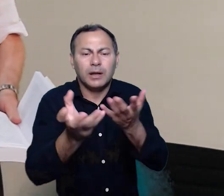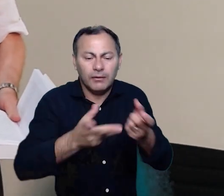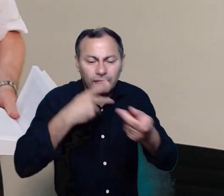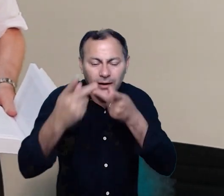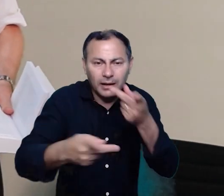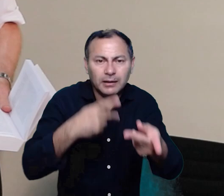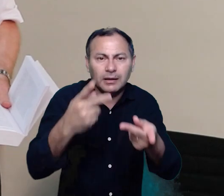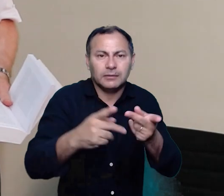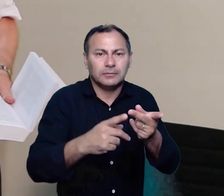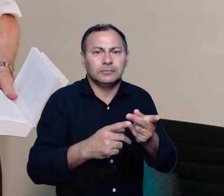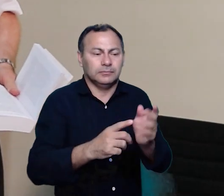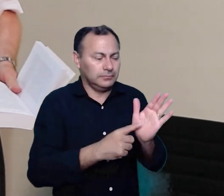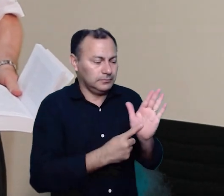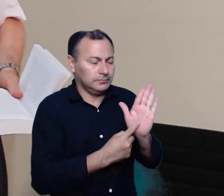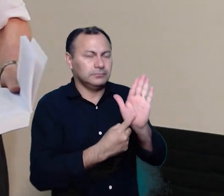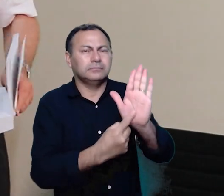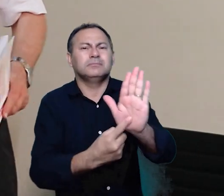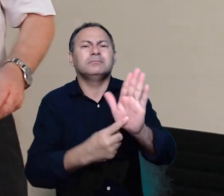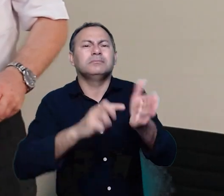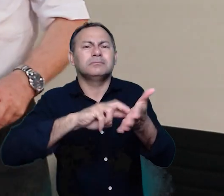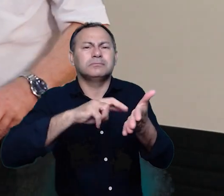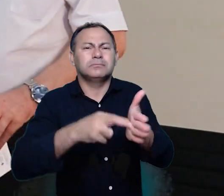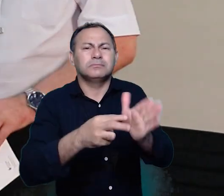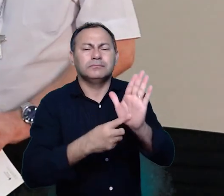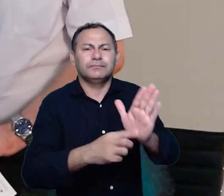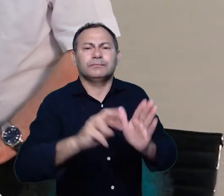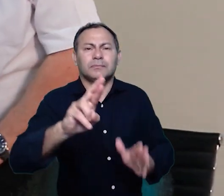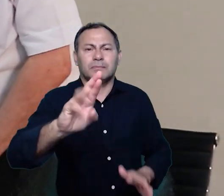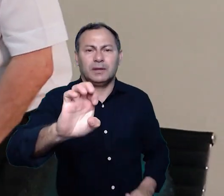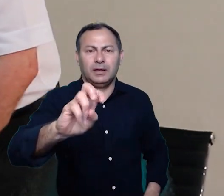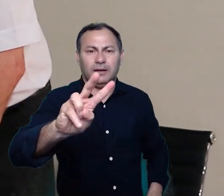se quer falar com revelação?